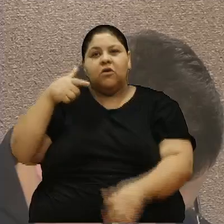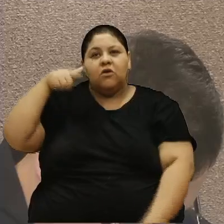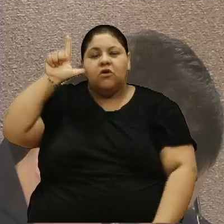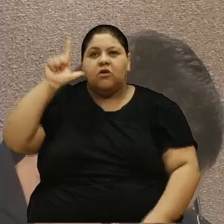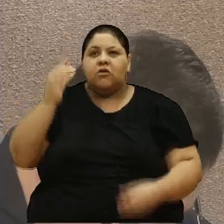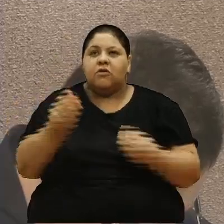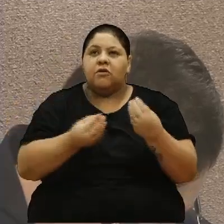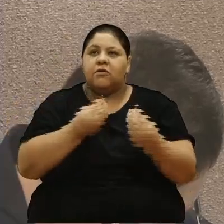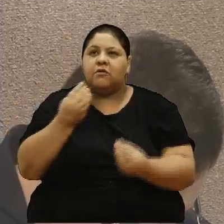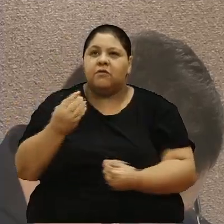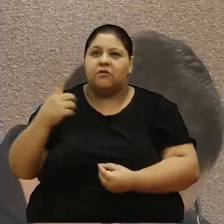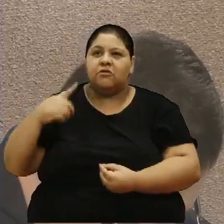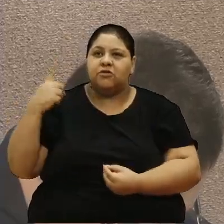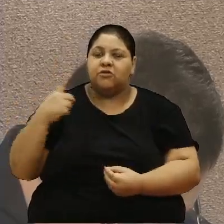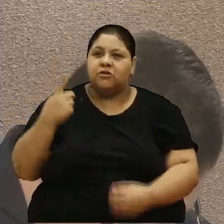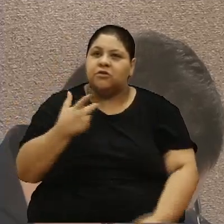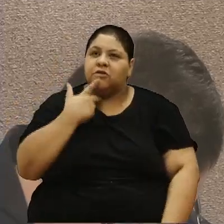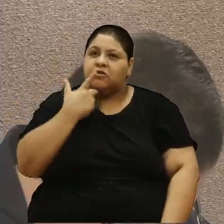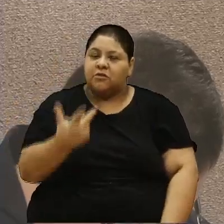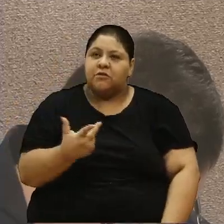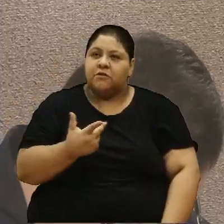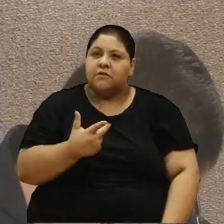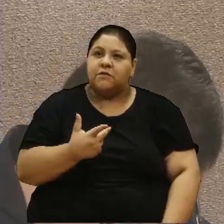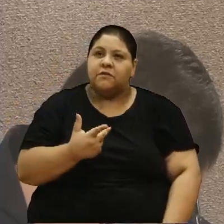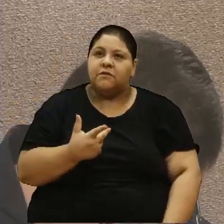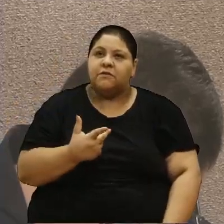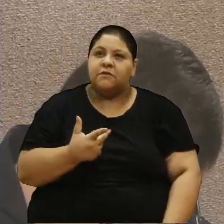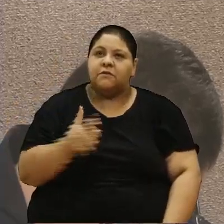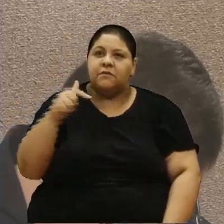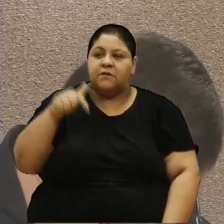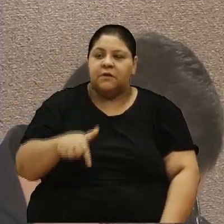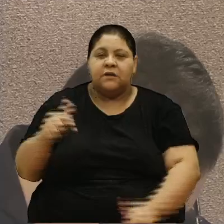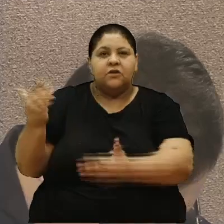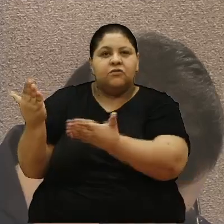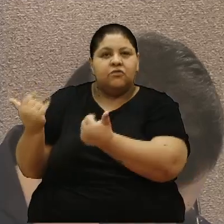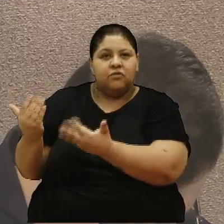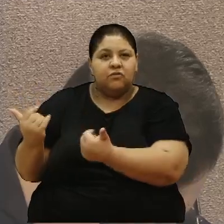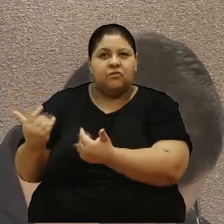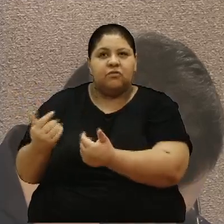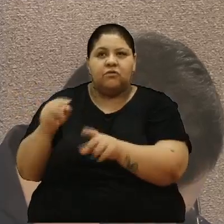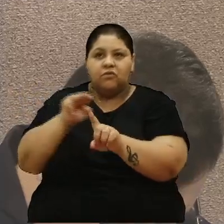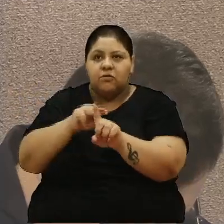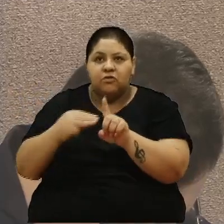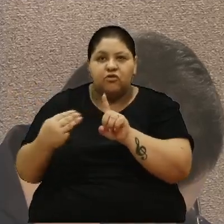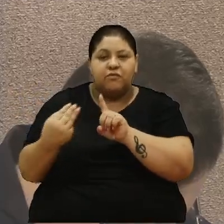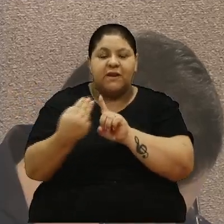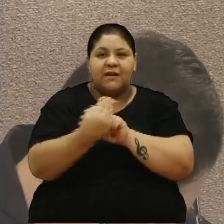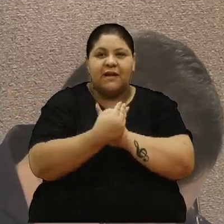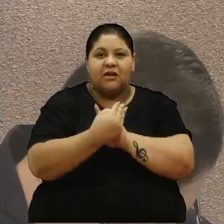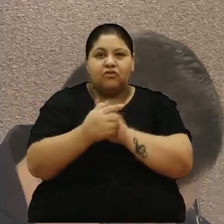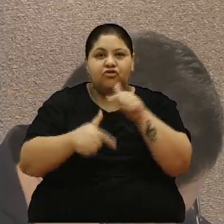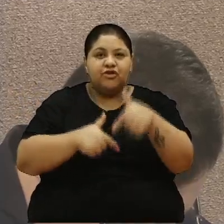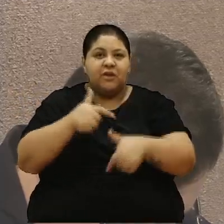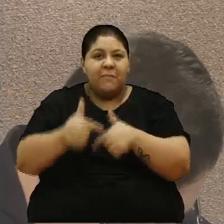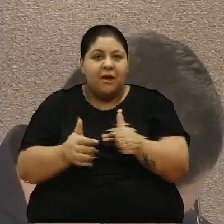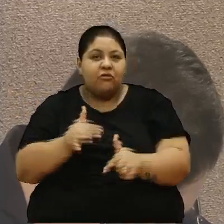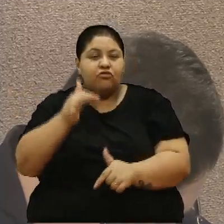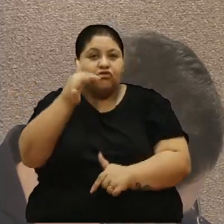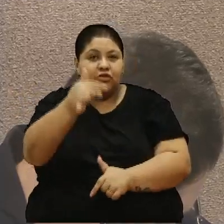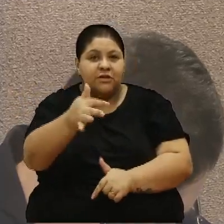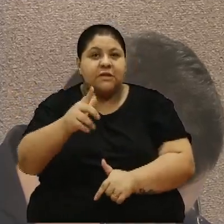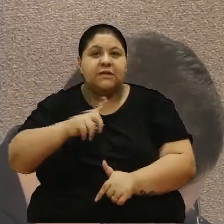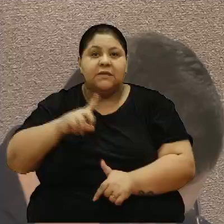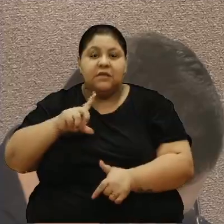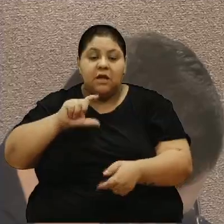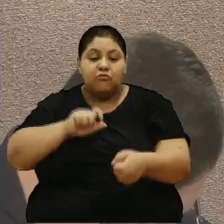que uma advogada falou a respeito disso, que estes jovens estarão no mercado de trabalho lá na frente. Então, nós devemos